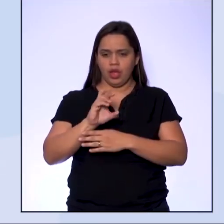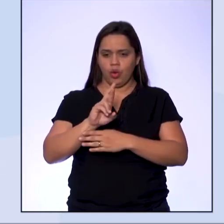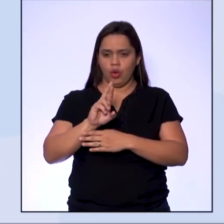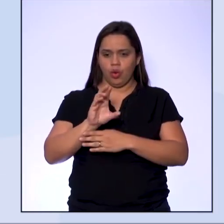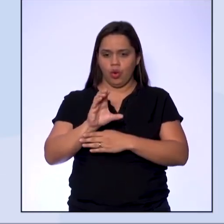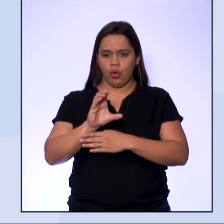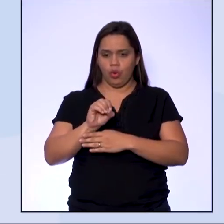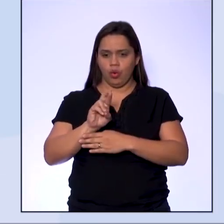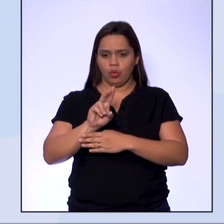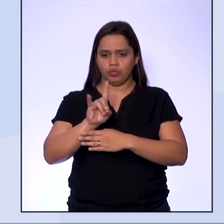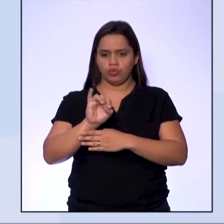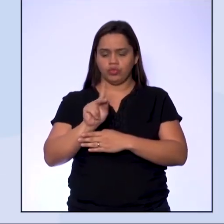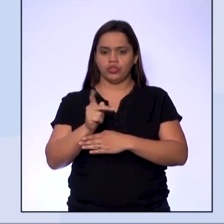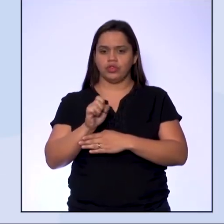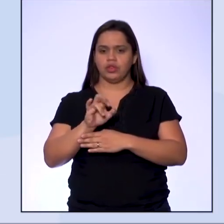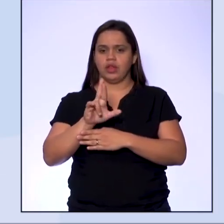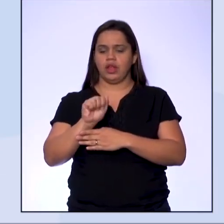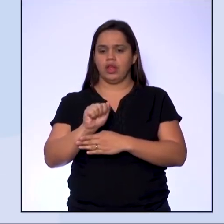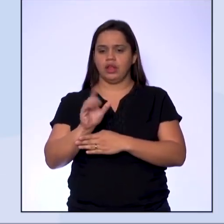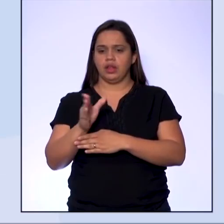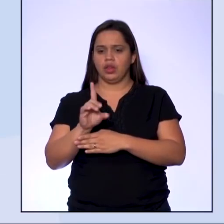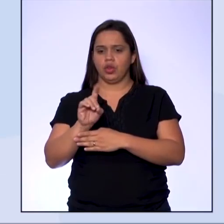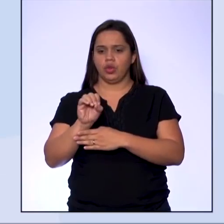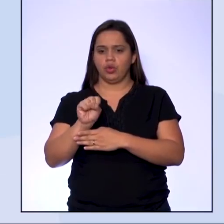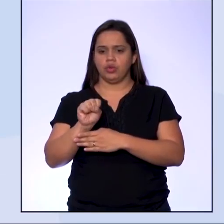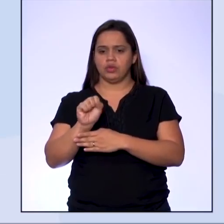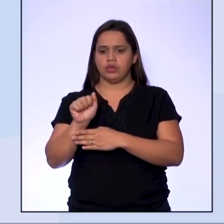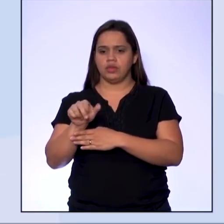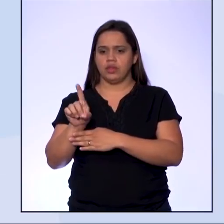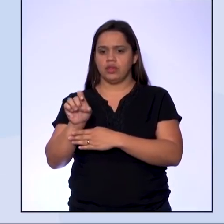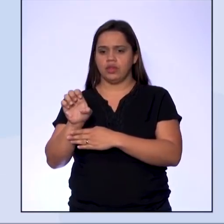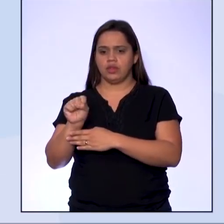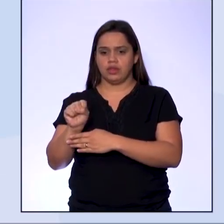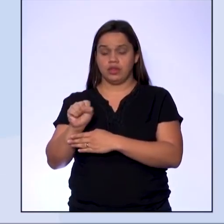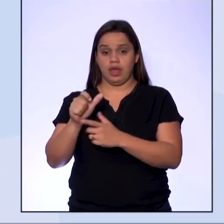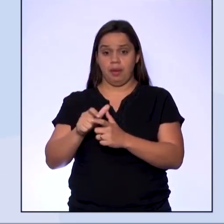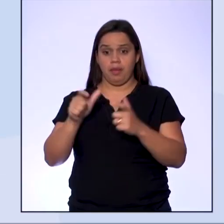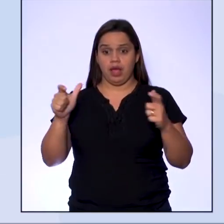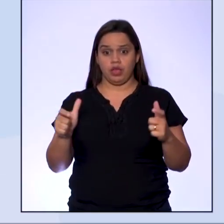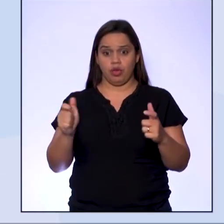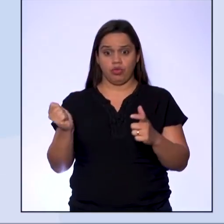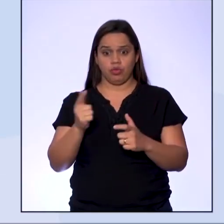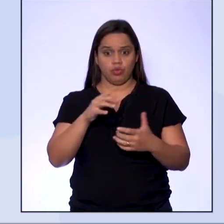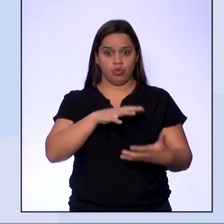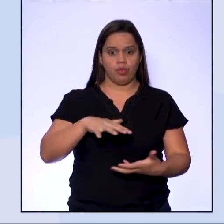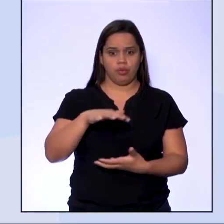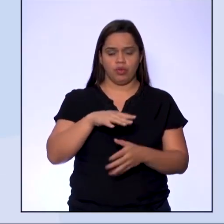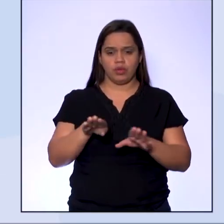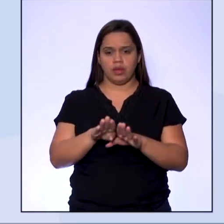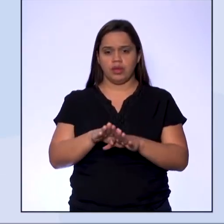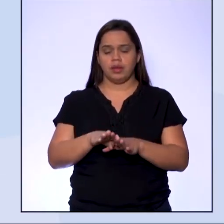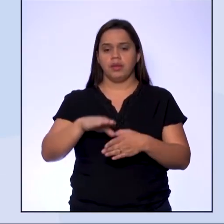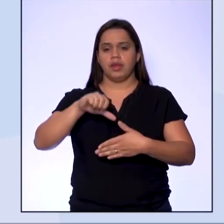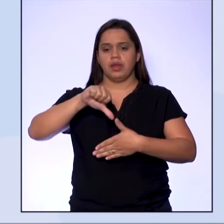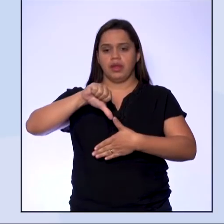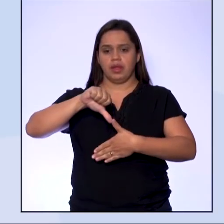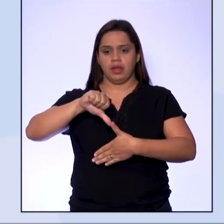as ilhas. Quando a gente fala em insular, é a questão aí das ilhas. Nós temos a outra região, que é a América